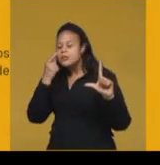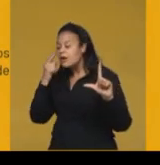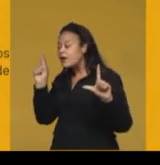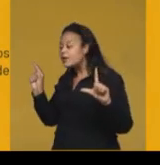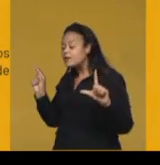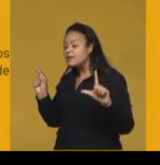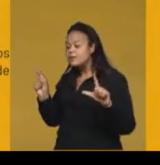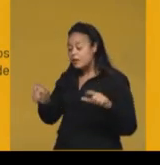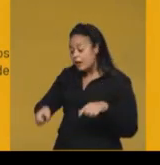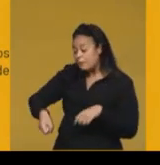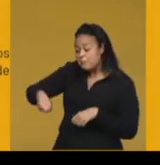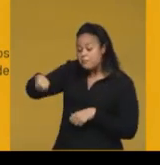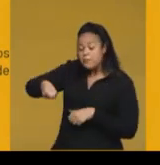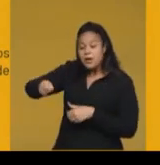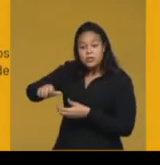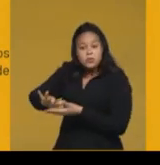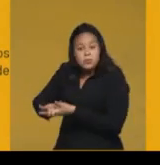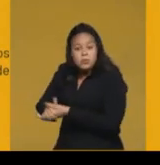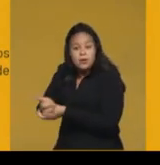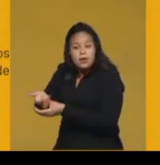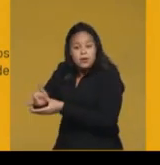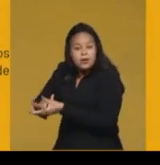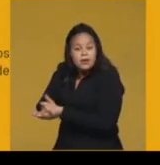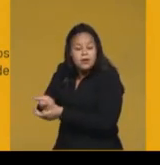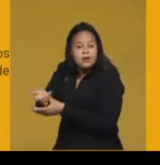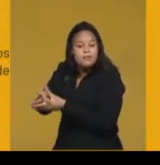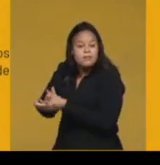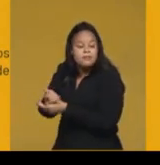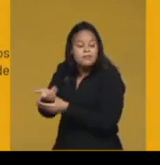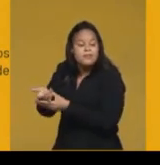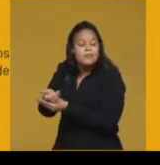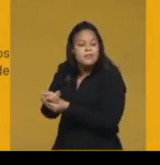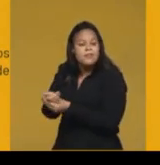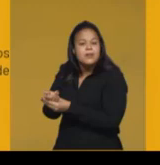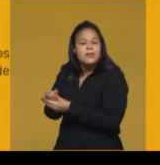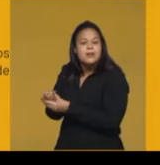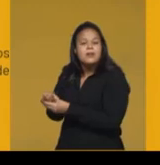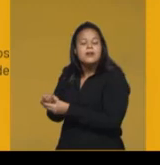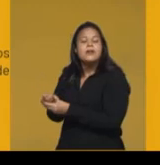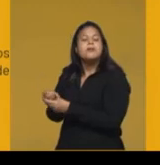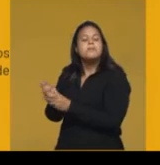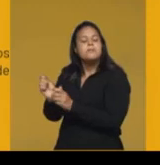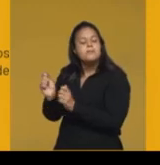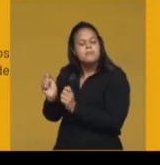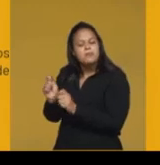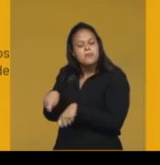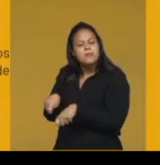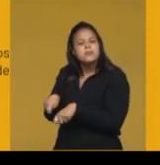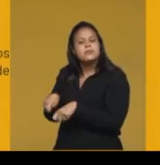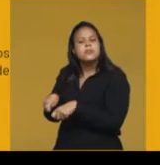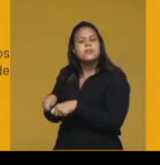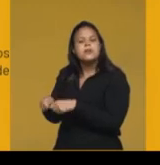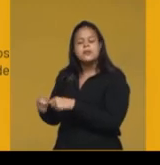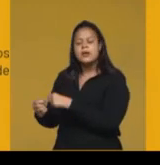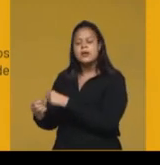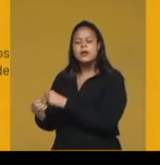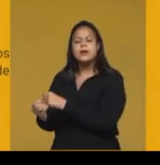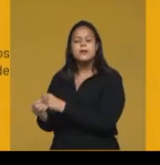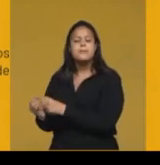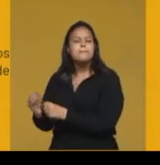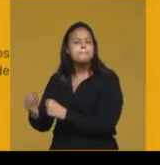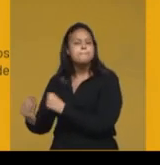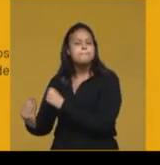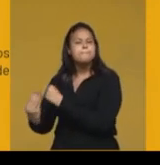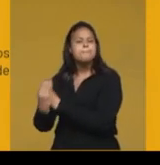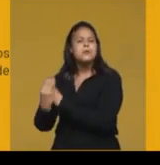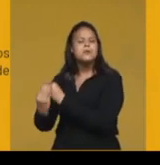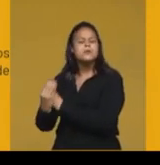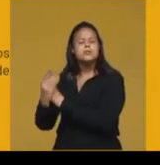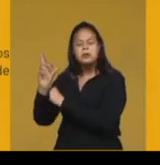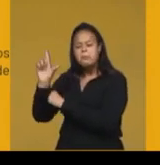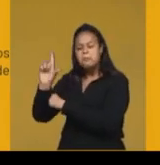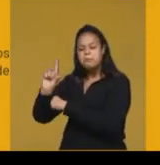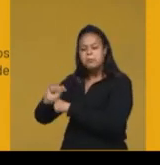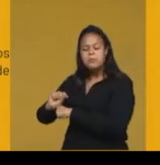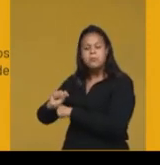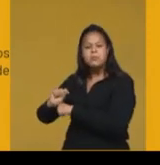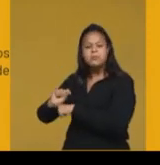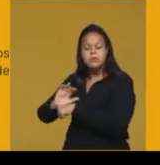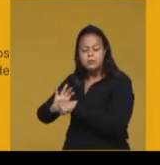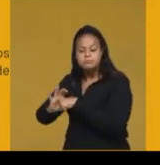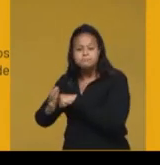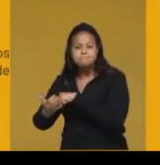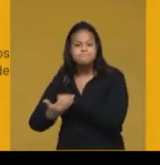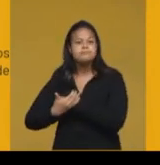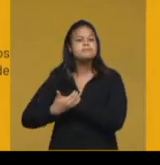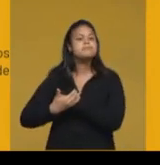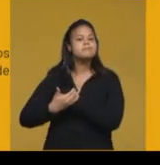lavar as mãos tentam garantir medidas mínimas de higiene diante da pandemia